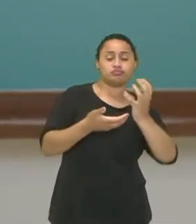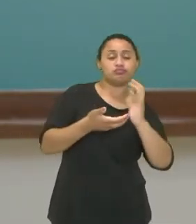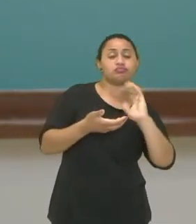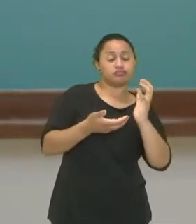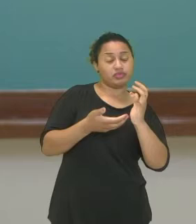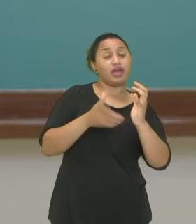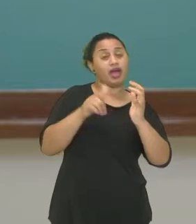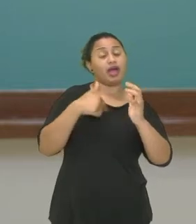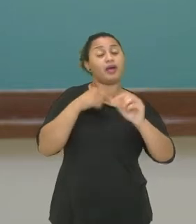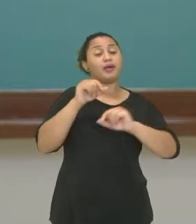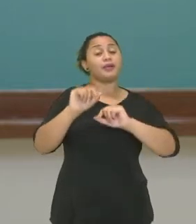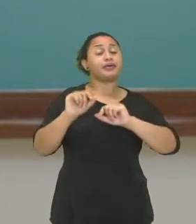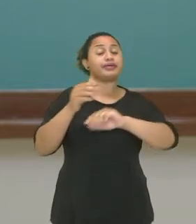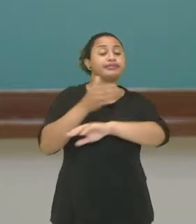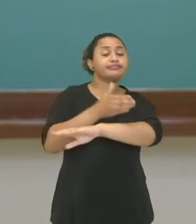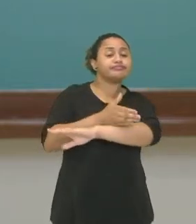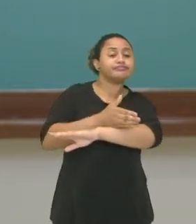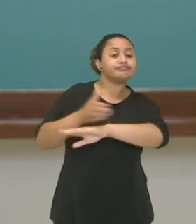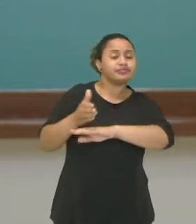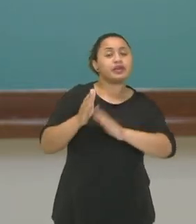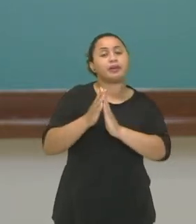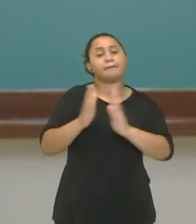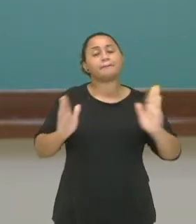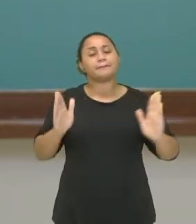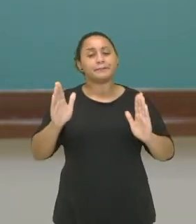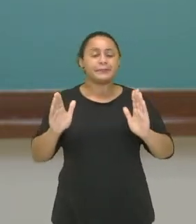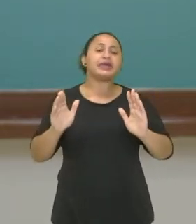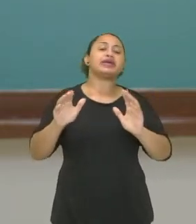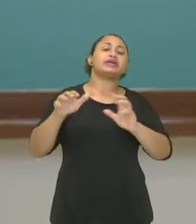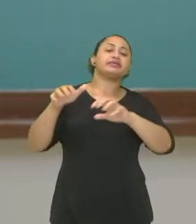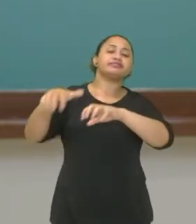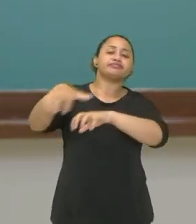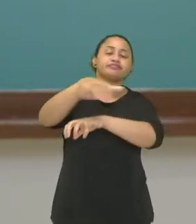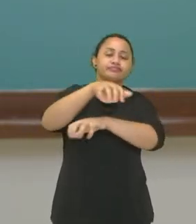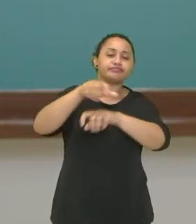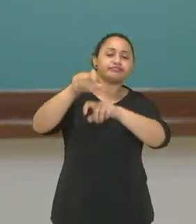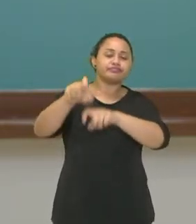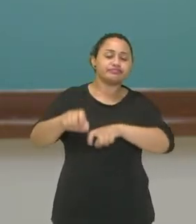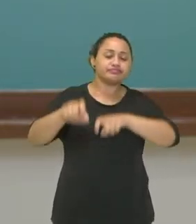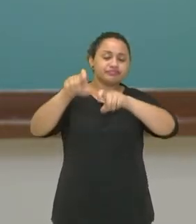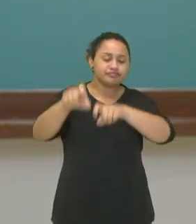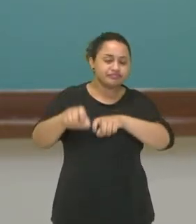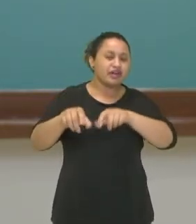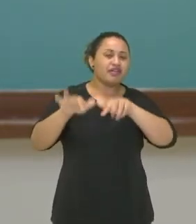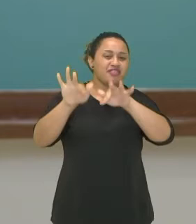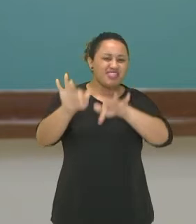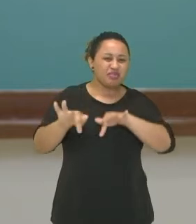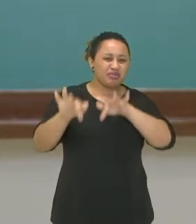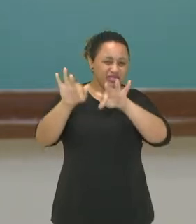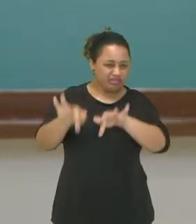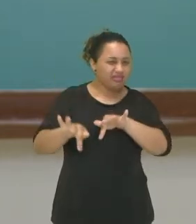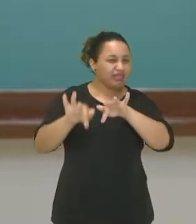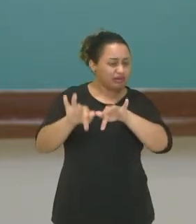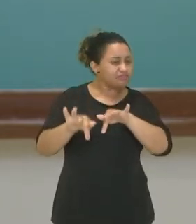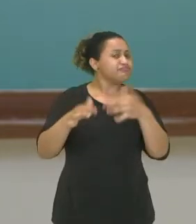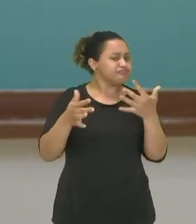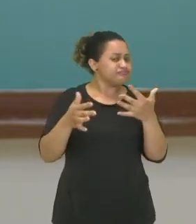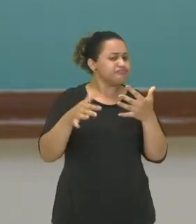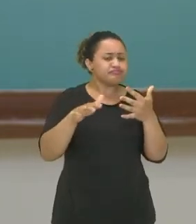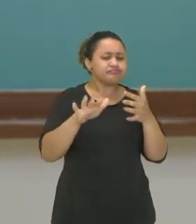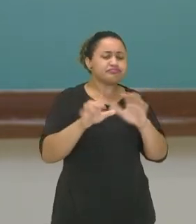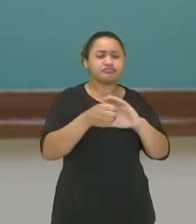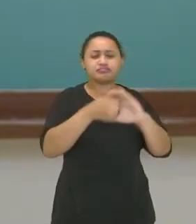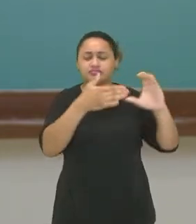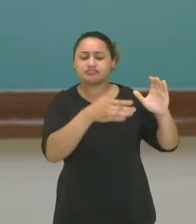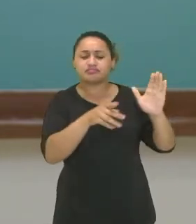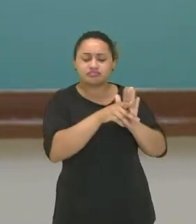Idade Média, período feudal, um período bastante agrícola, campesino. Com algumas